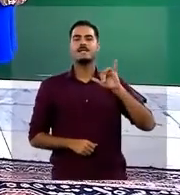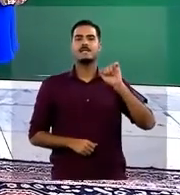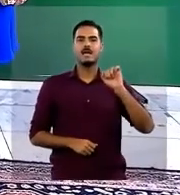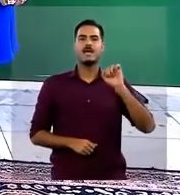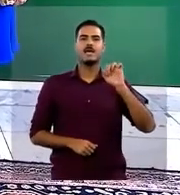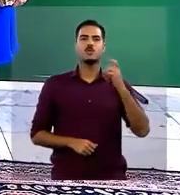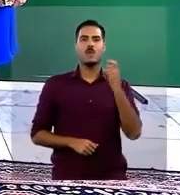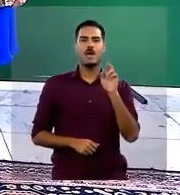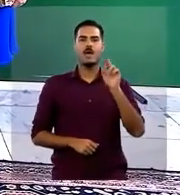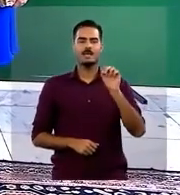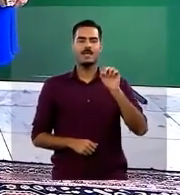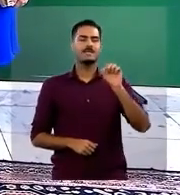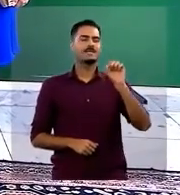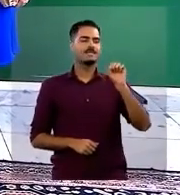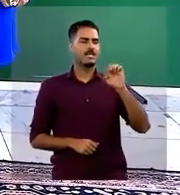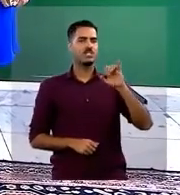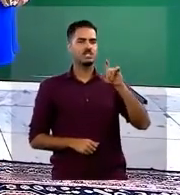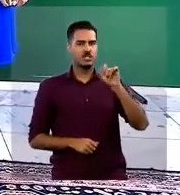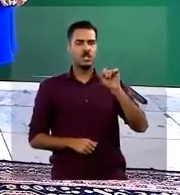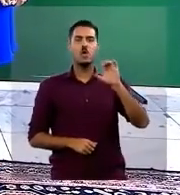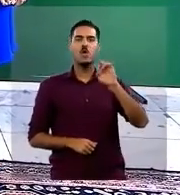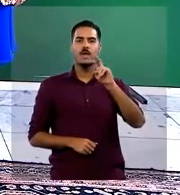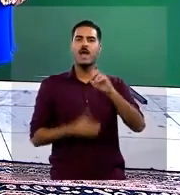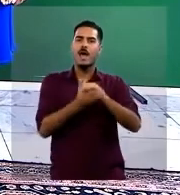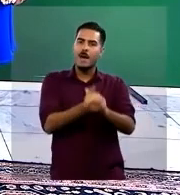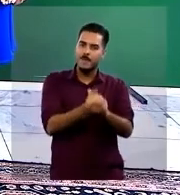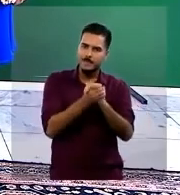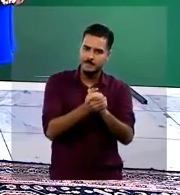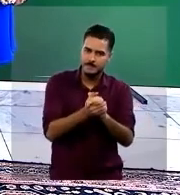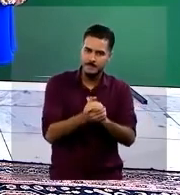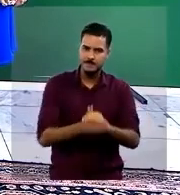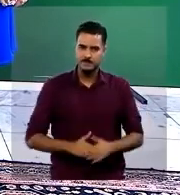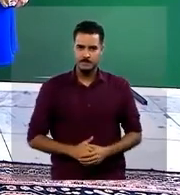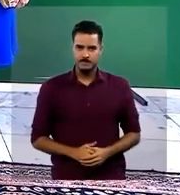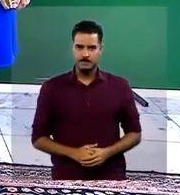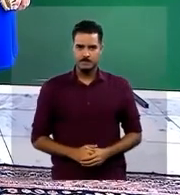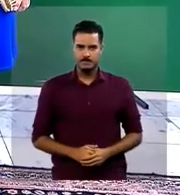Correia apresentam seus cumprimentos.